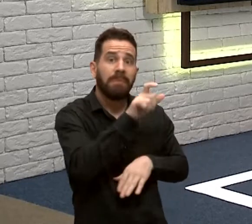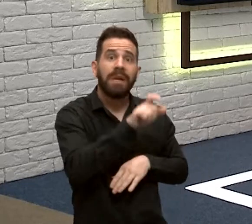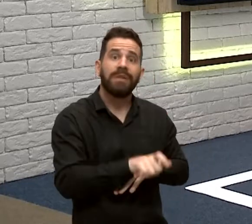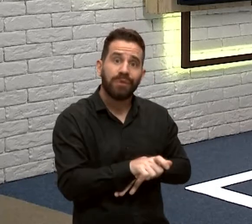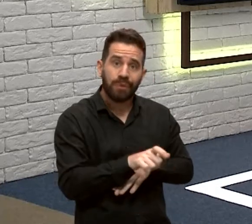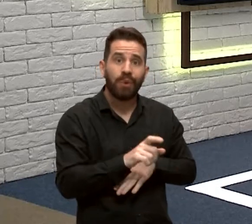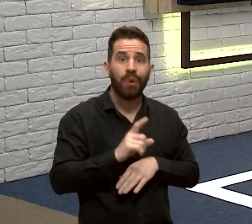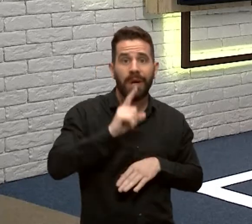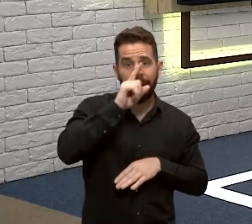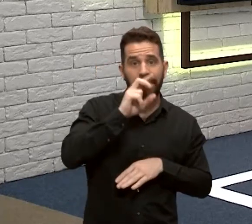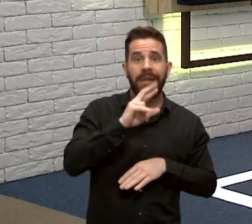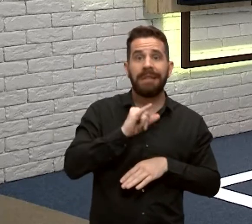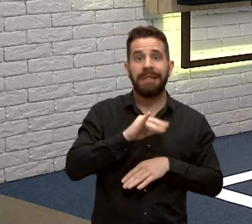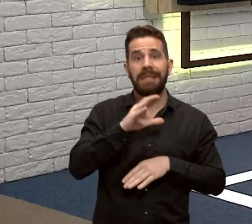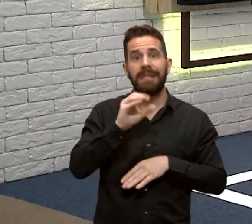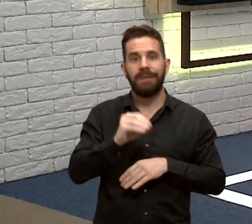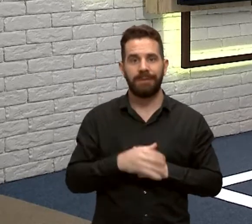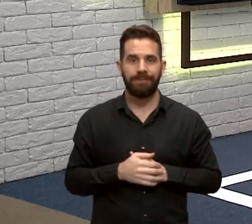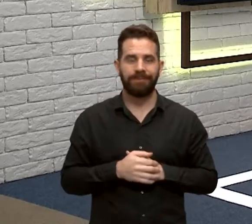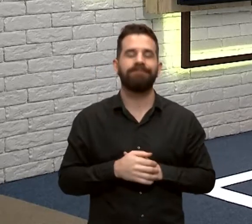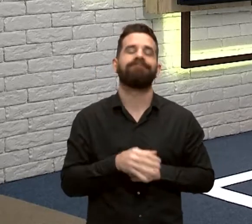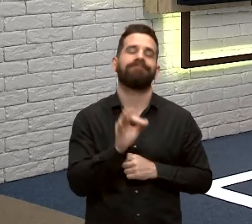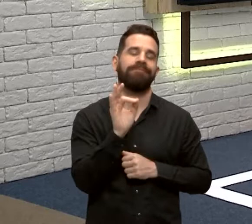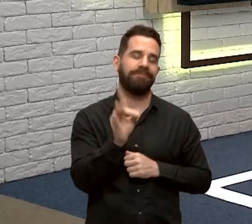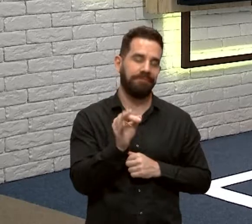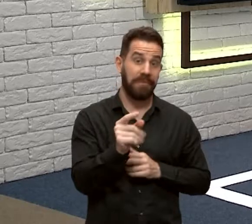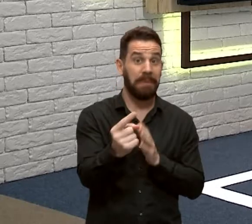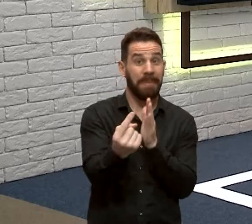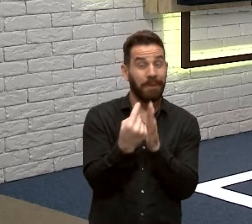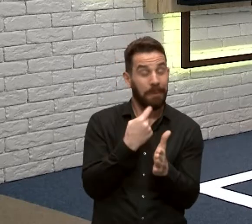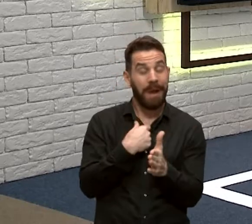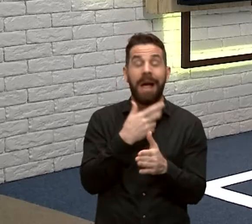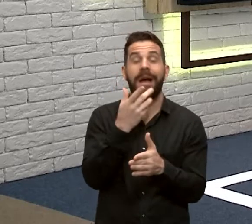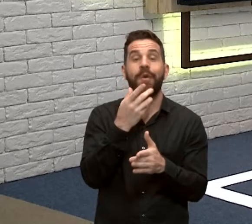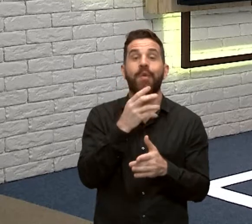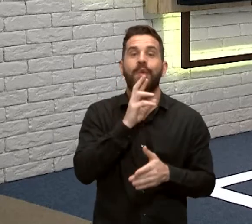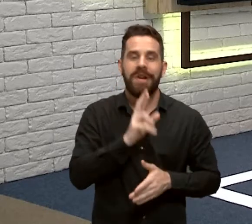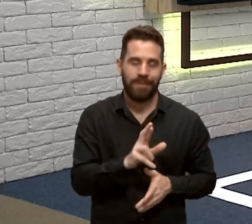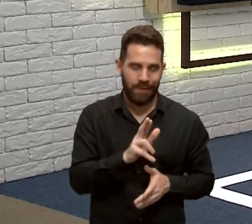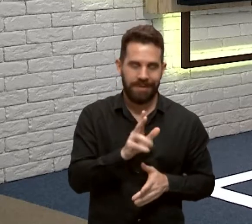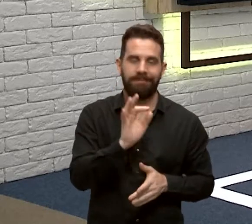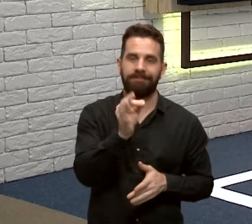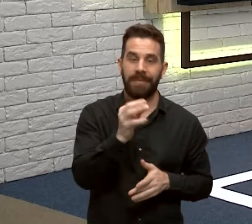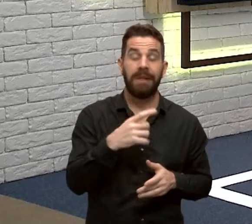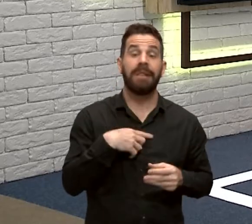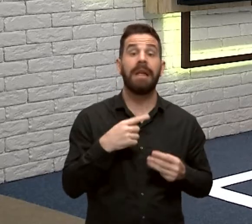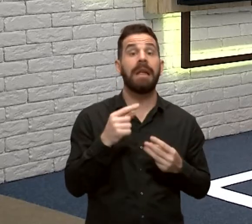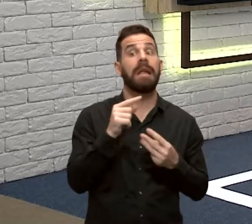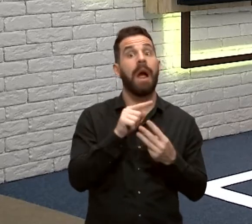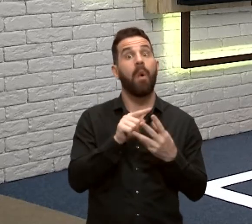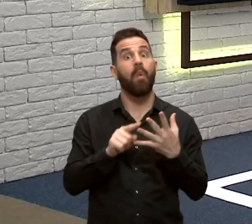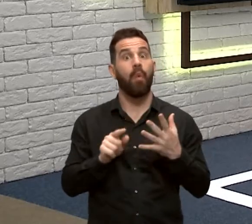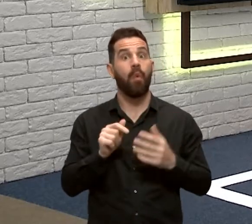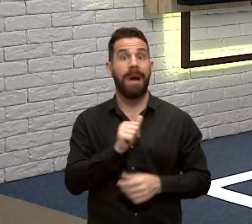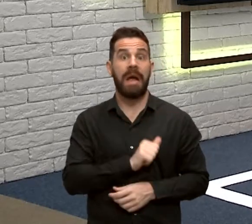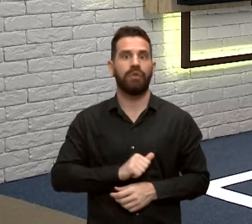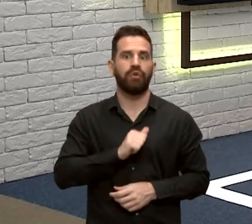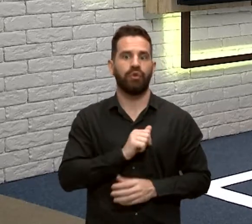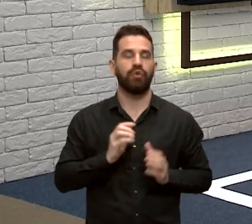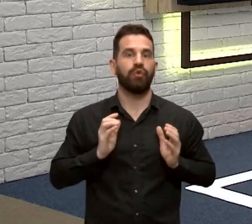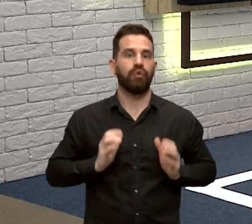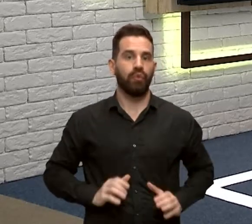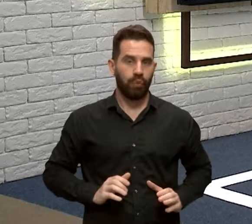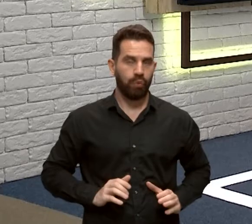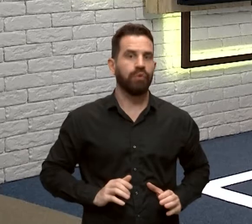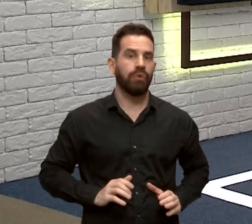você falar, porque você tinha me perguntado e eu não cheguei a mandar isso. Algumas atitudes são muito importantes, tá? Primeira coisa é não julgar